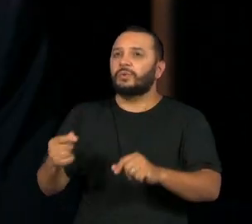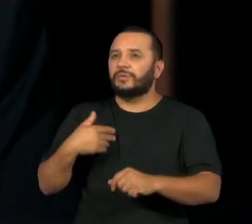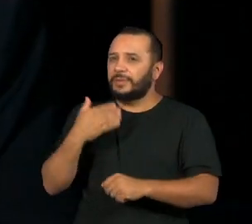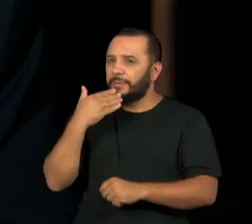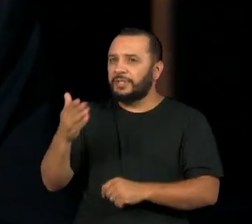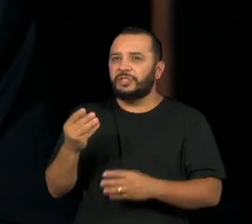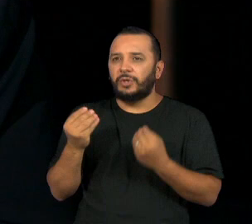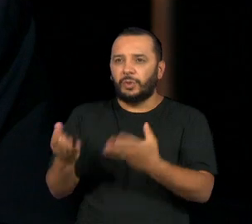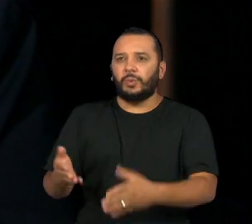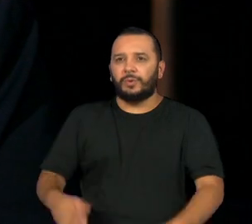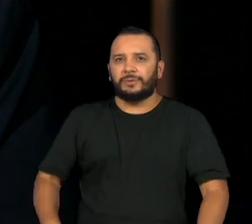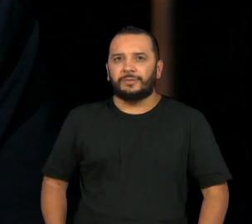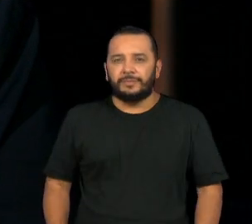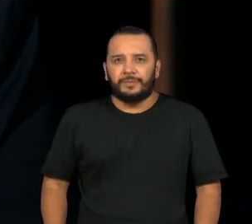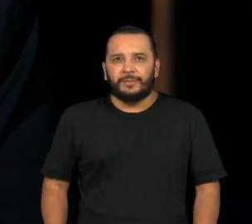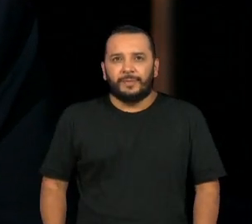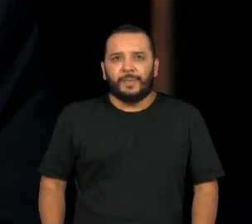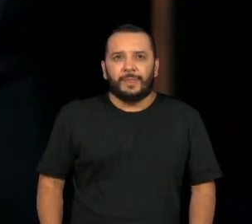ele fazia.